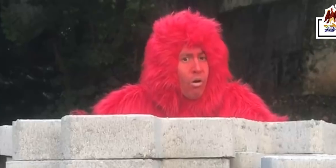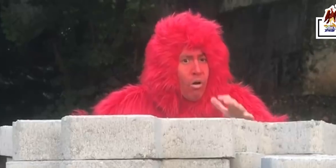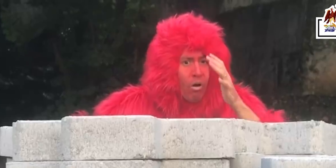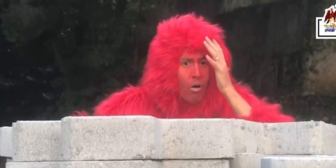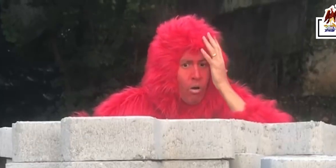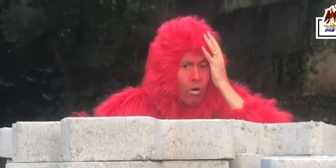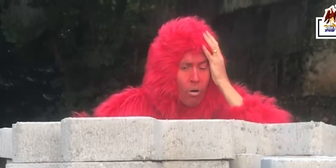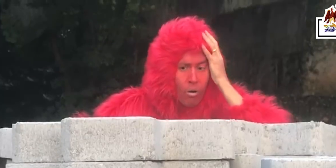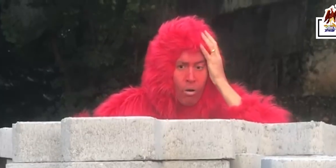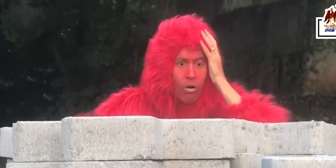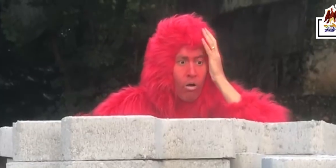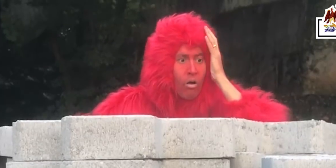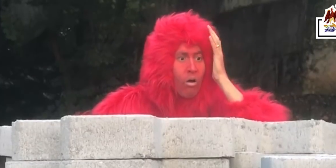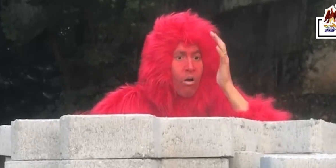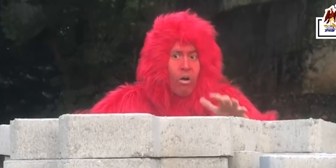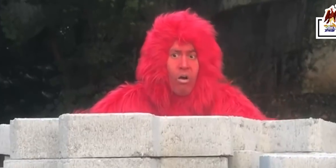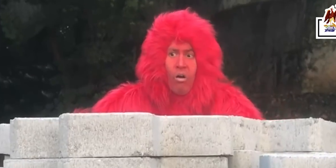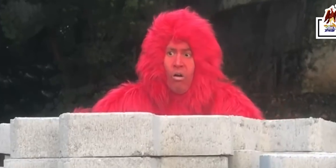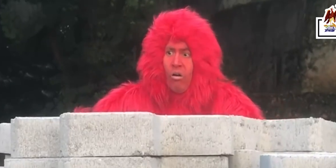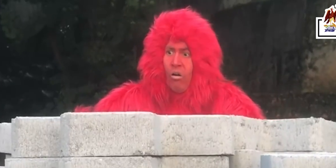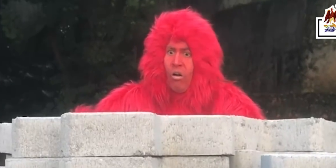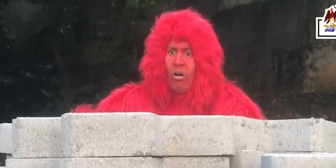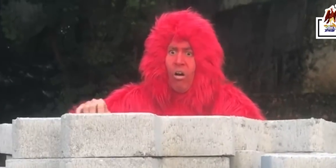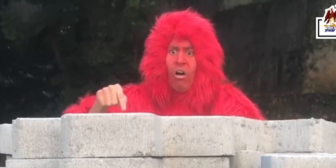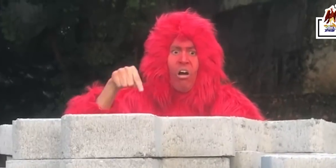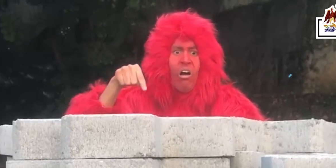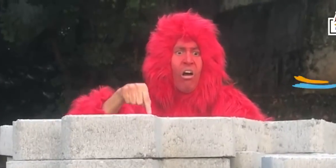Oh, oh.